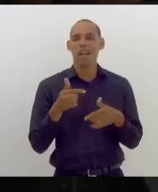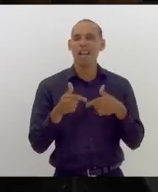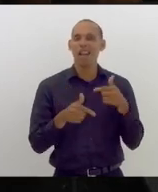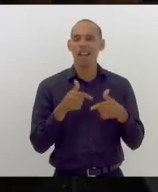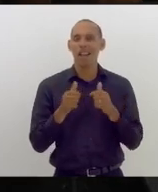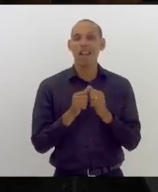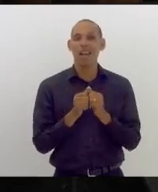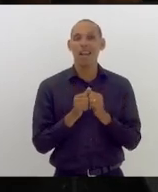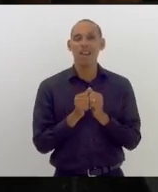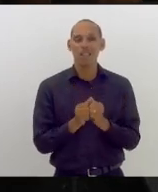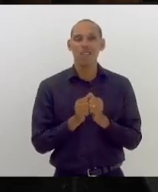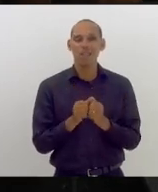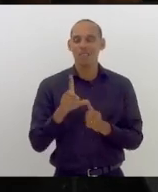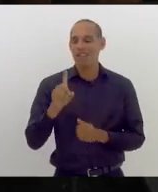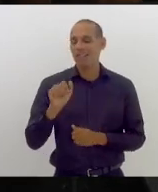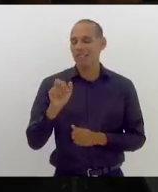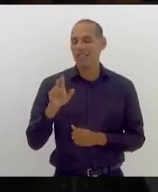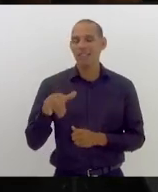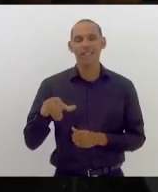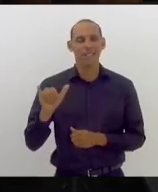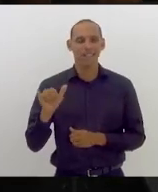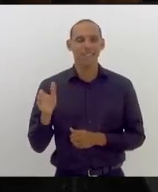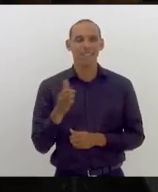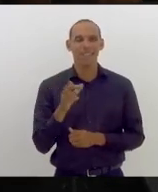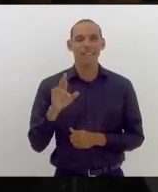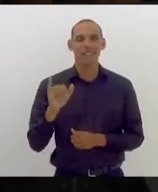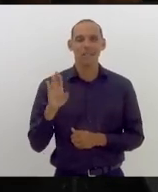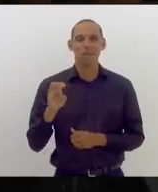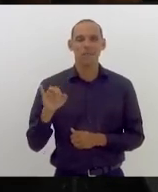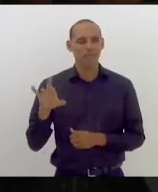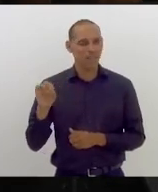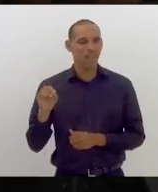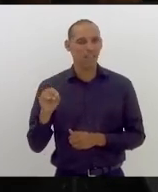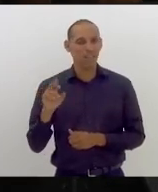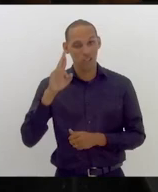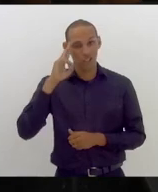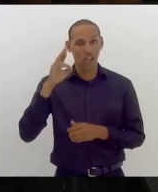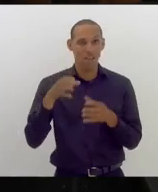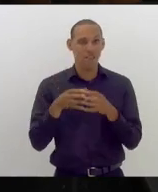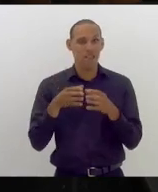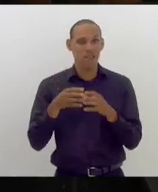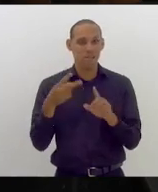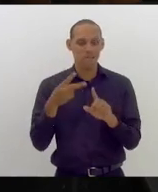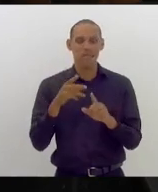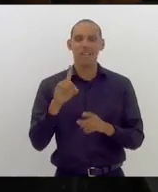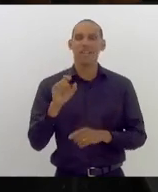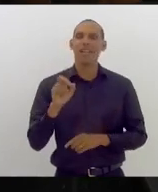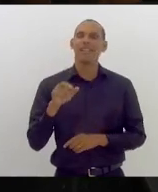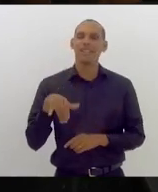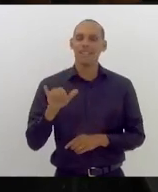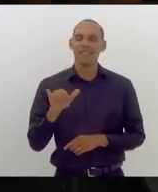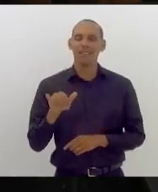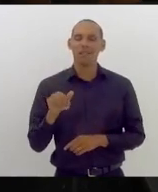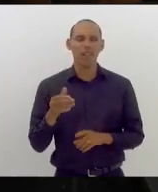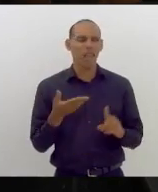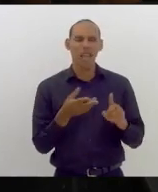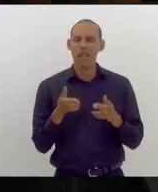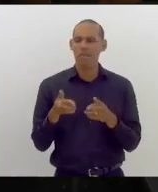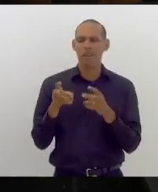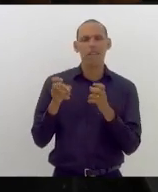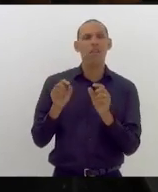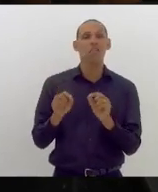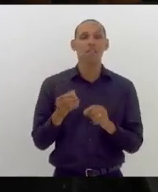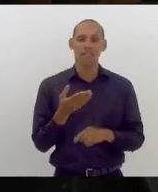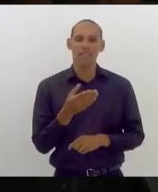velho e saudoso Darcy Ribeiro, né? Foi chefe de gabinete do Darcy. E acho que ele percebeu ali,